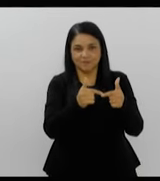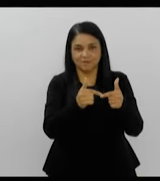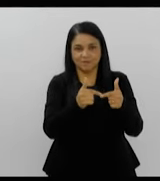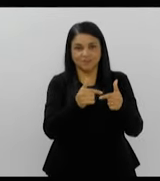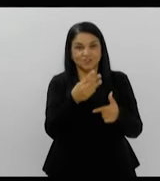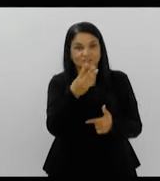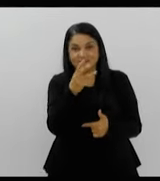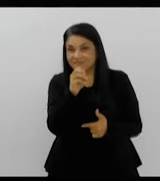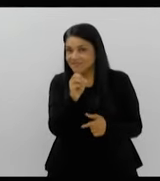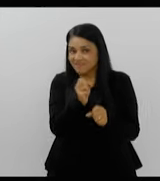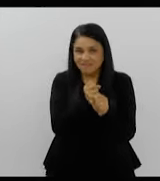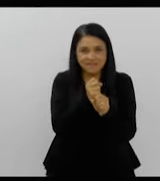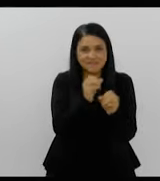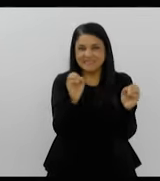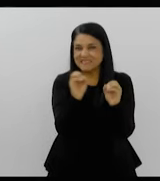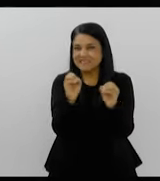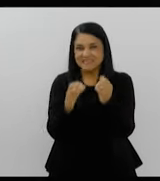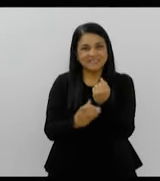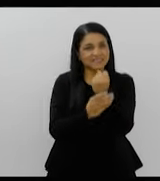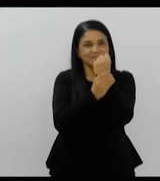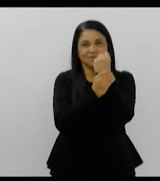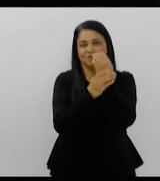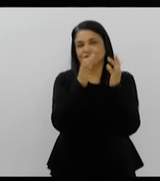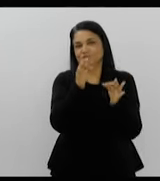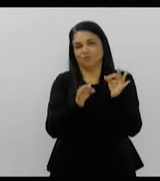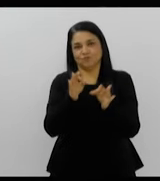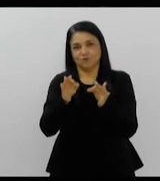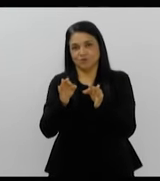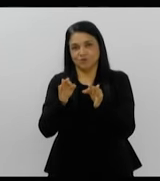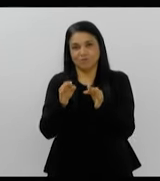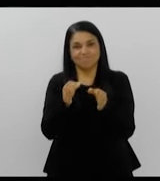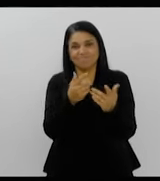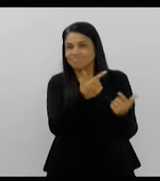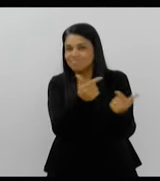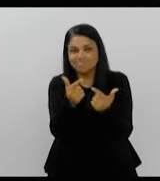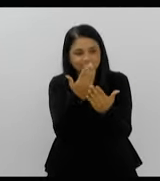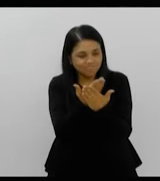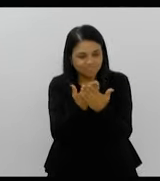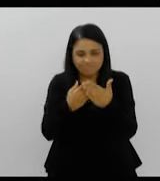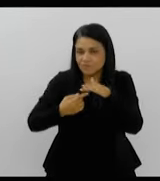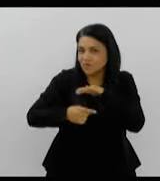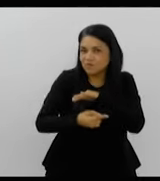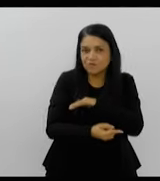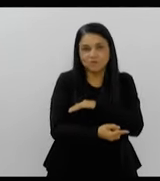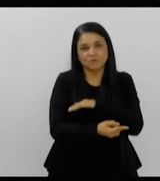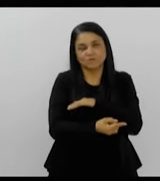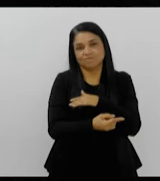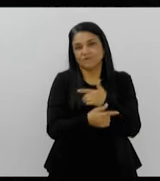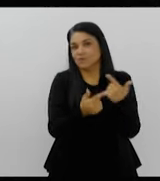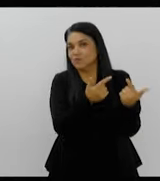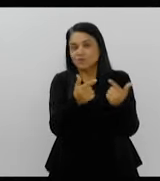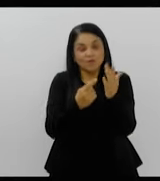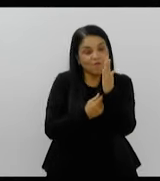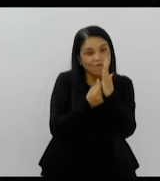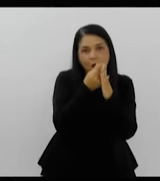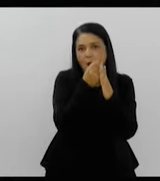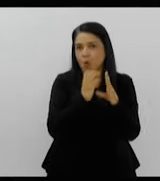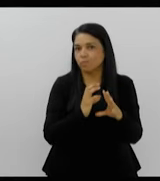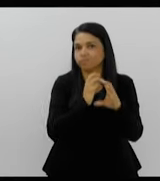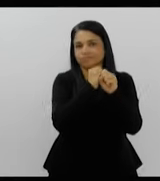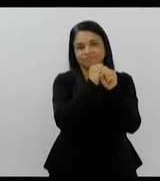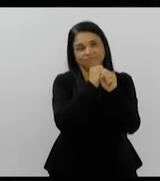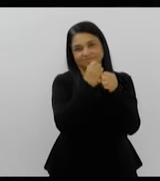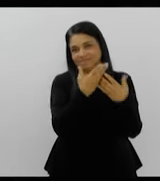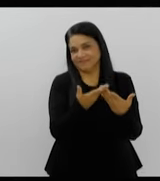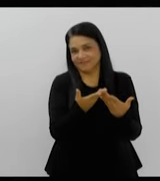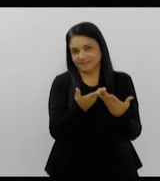segurança jurídica, sem profundos estudos, sem certeza do valor da outorga